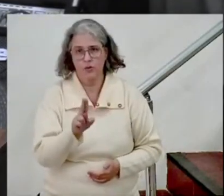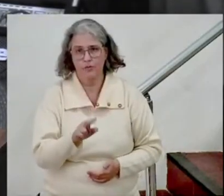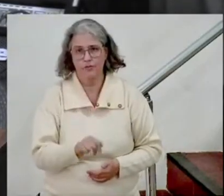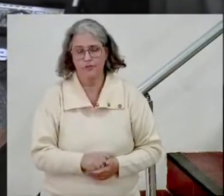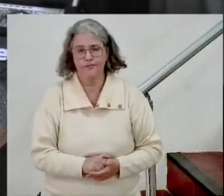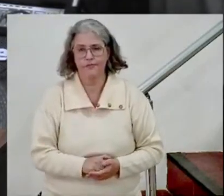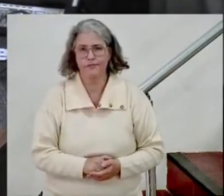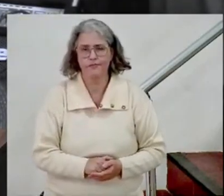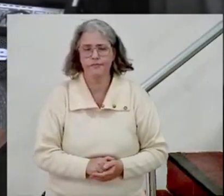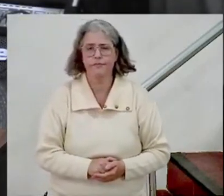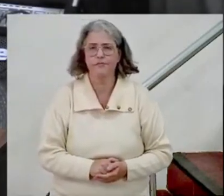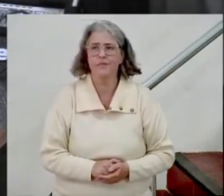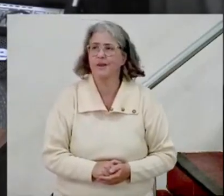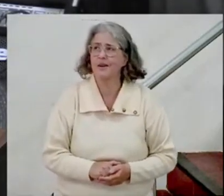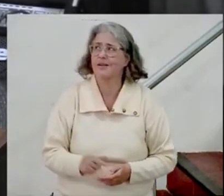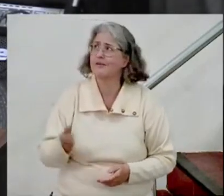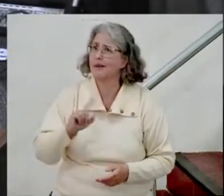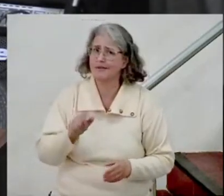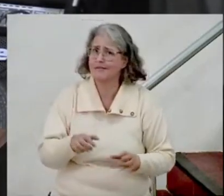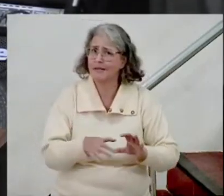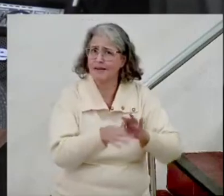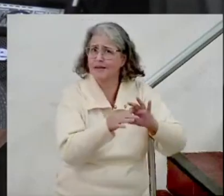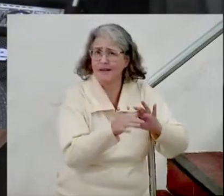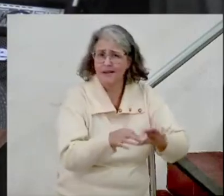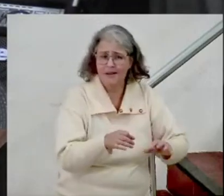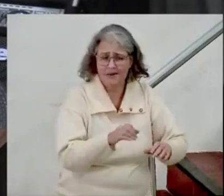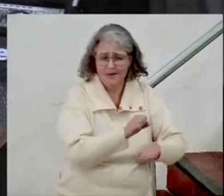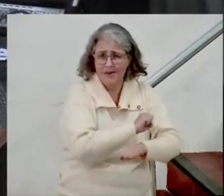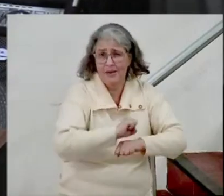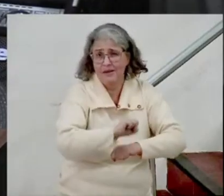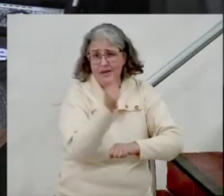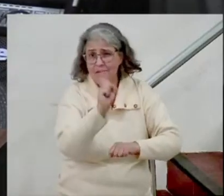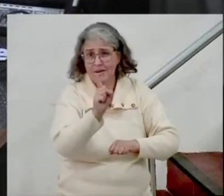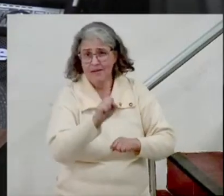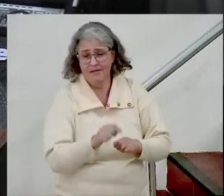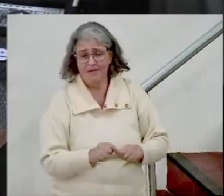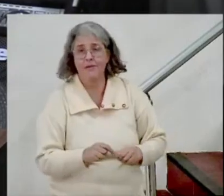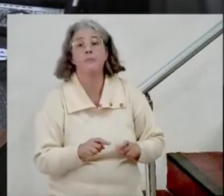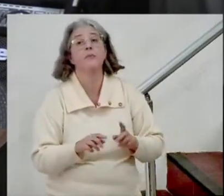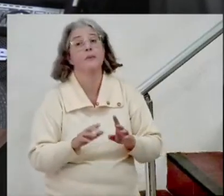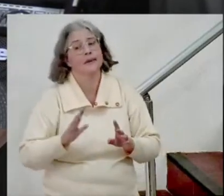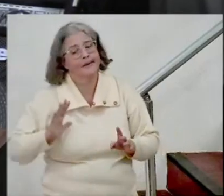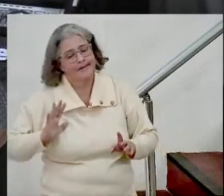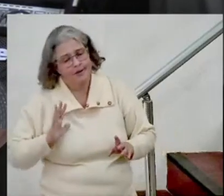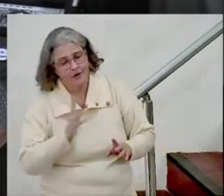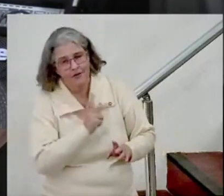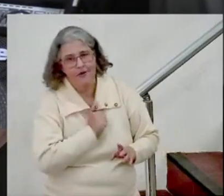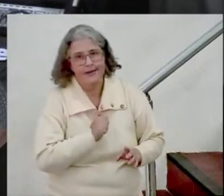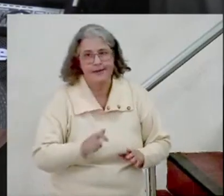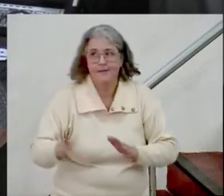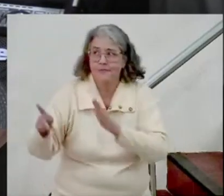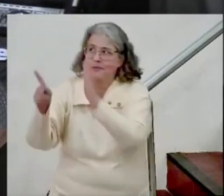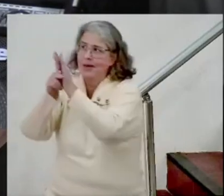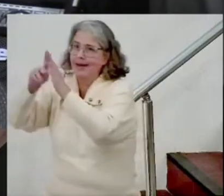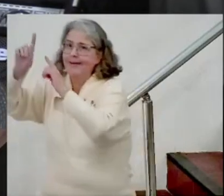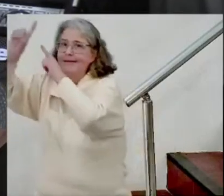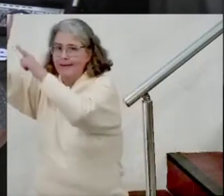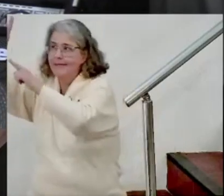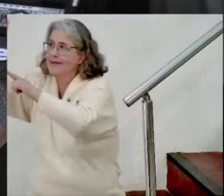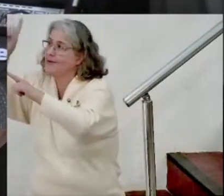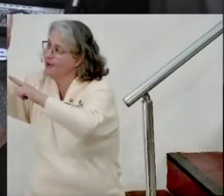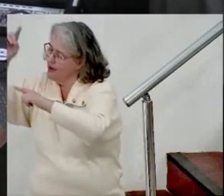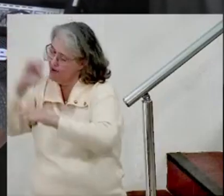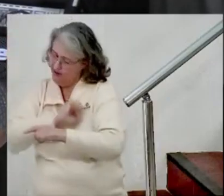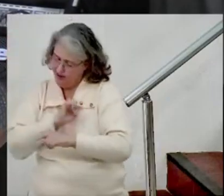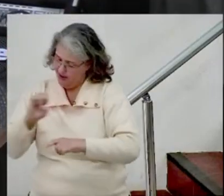Assíria, não faça aliança com os assírios, porque a sua salvação está no Deus conosco, no Emanuel. Mas